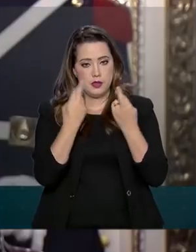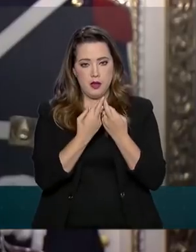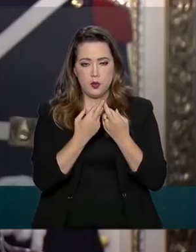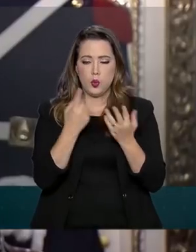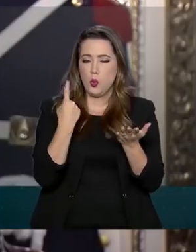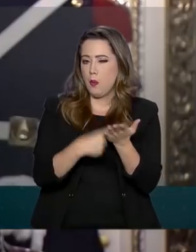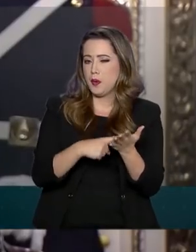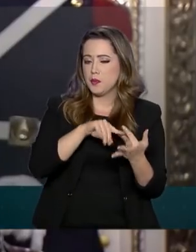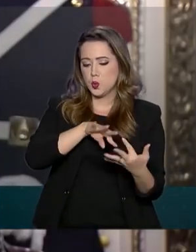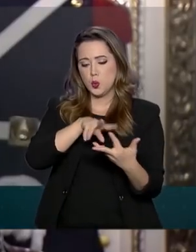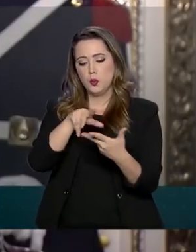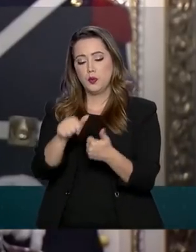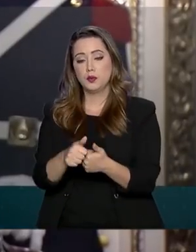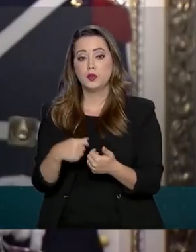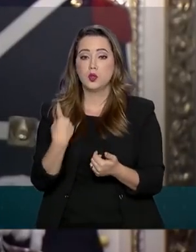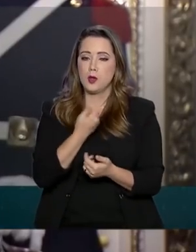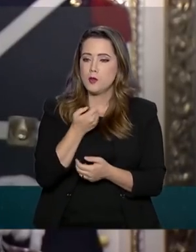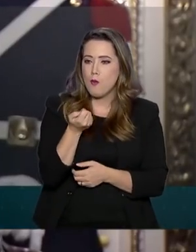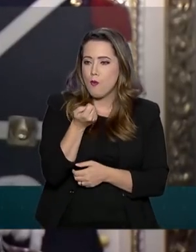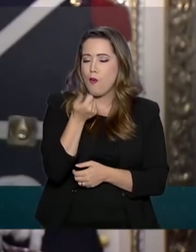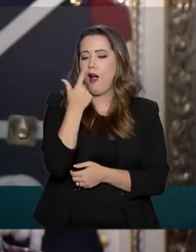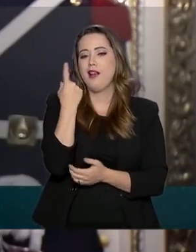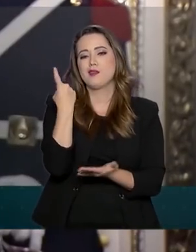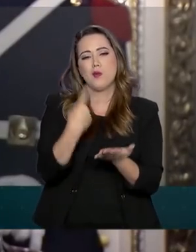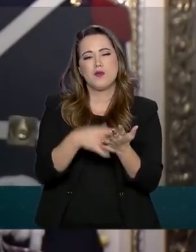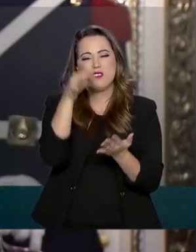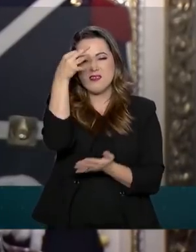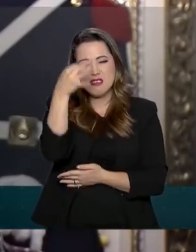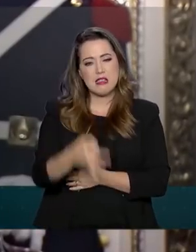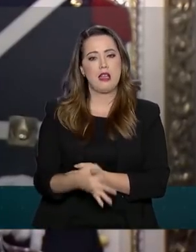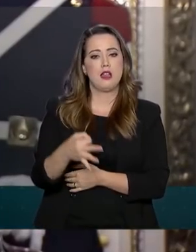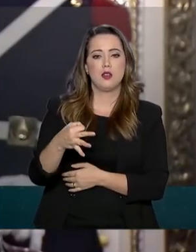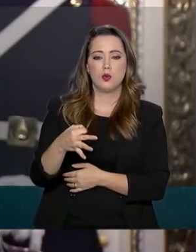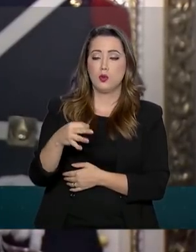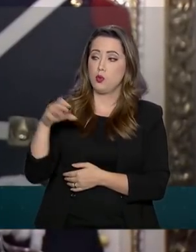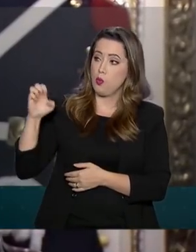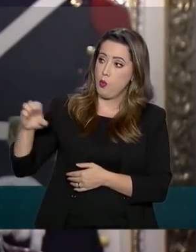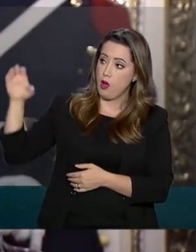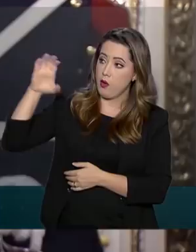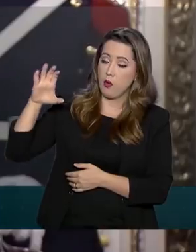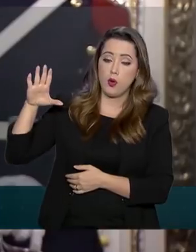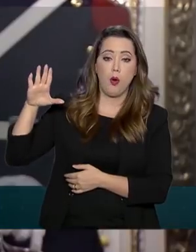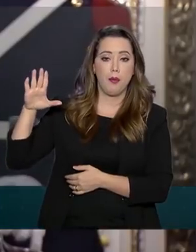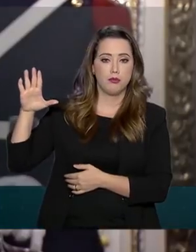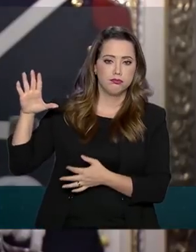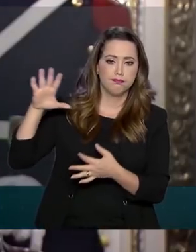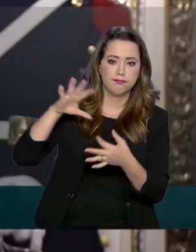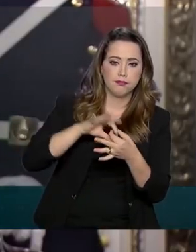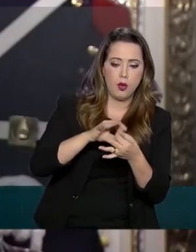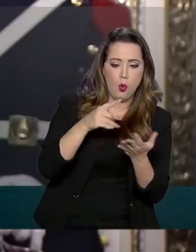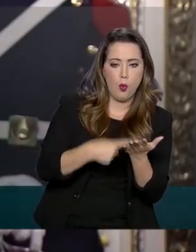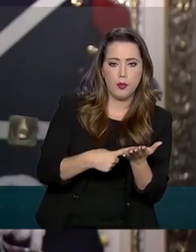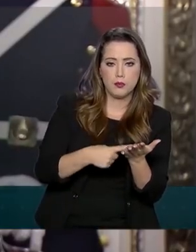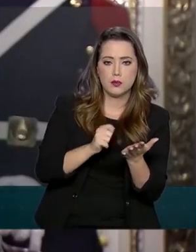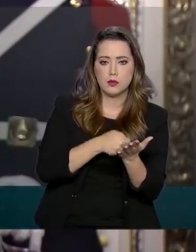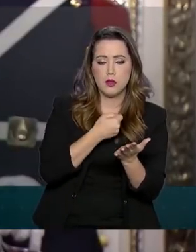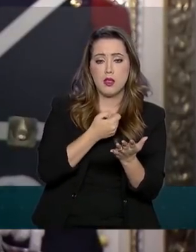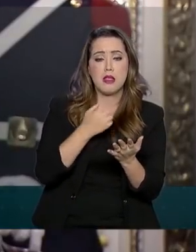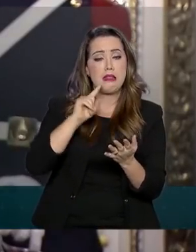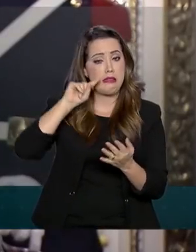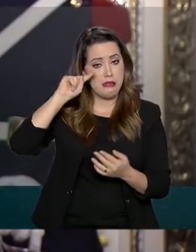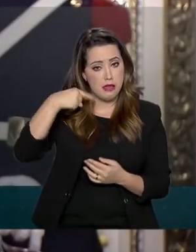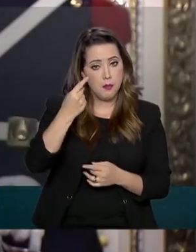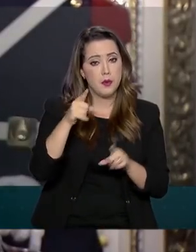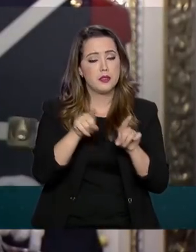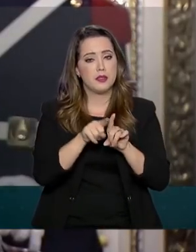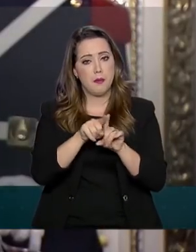mundo. Estamos muito perto de fechar um acordo com a União Europeia e também depois